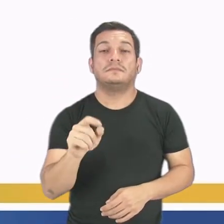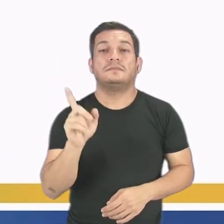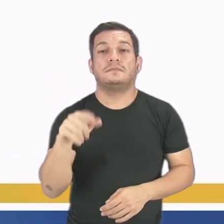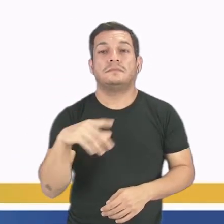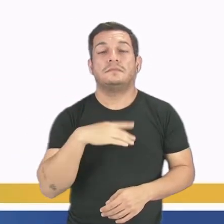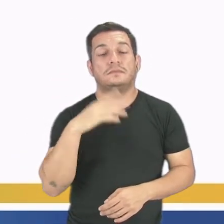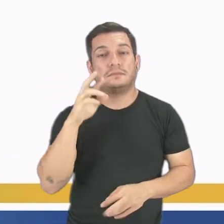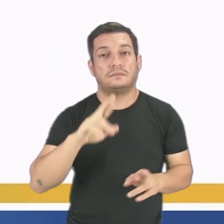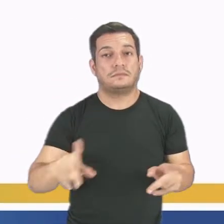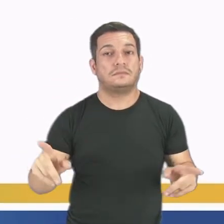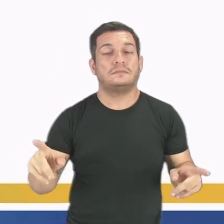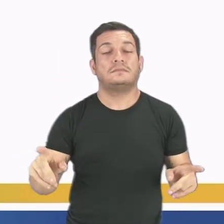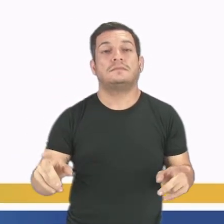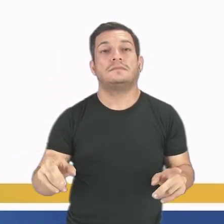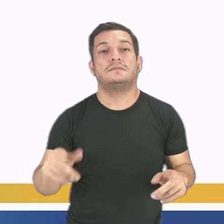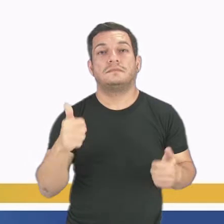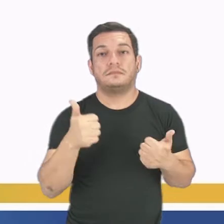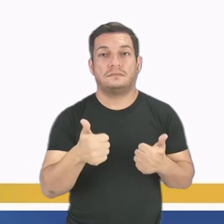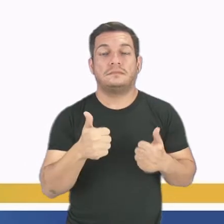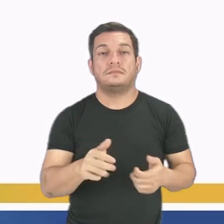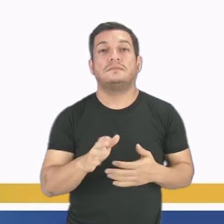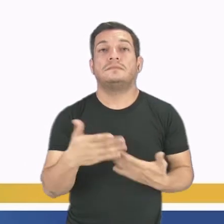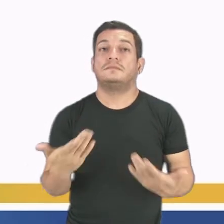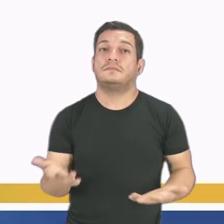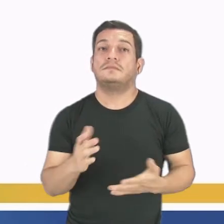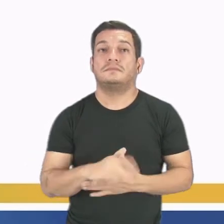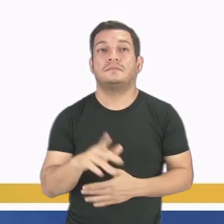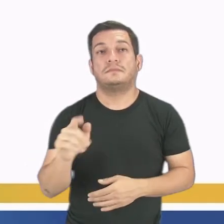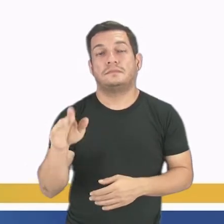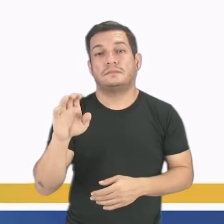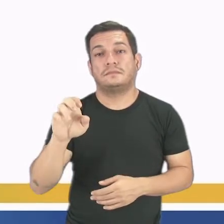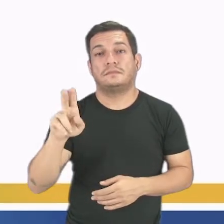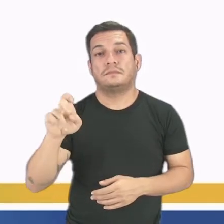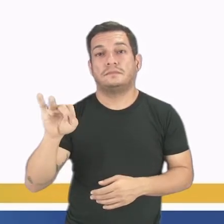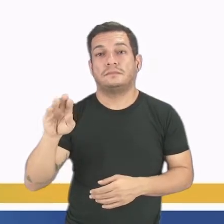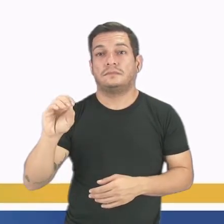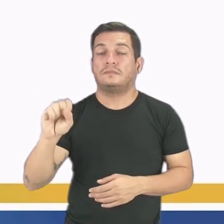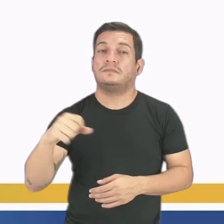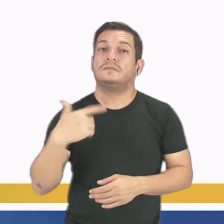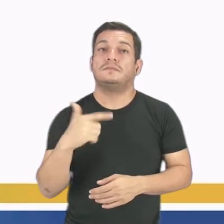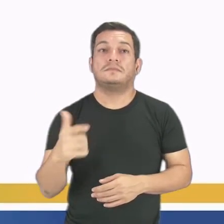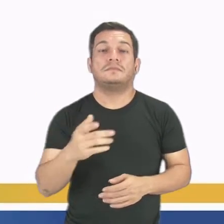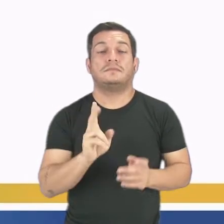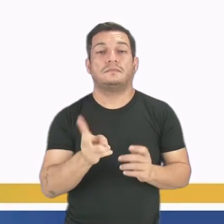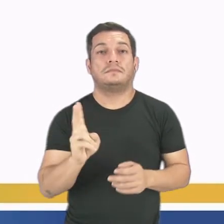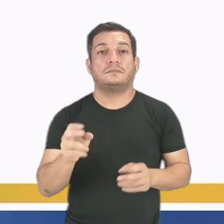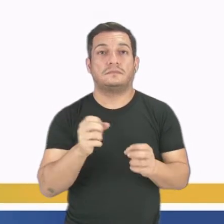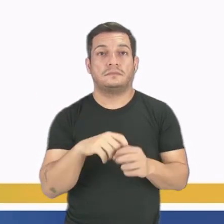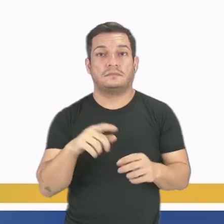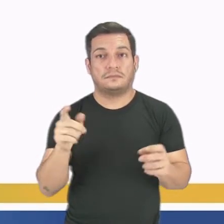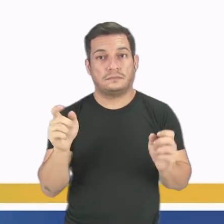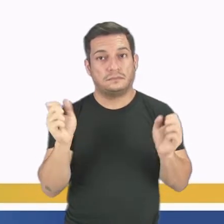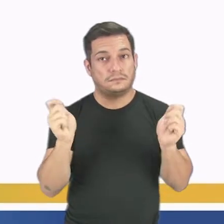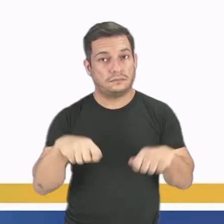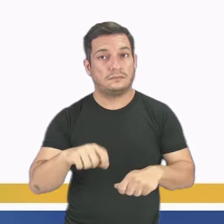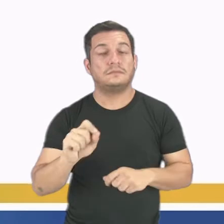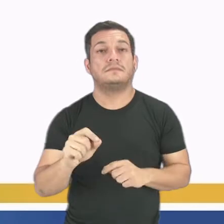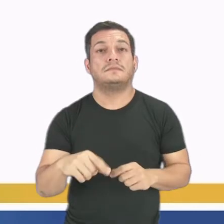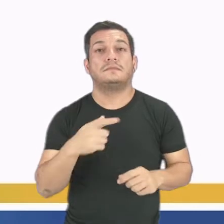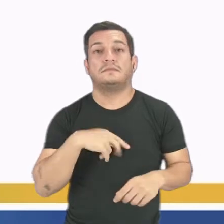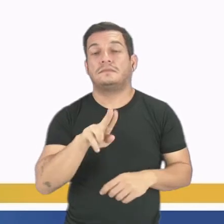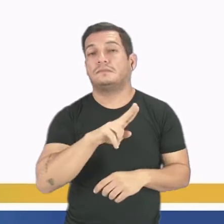são diferentes, certo? Então, esses eventos não têm a mesma probabilidade, então